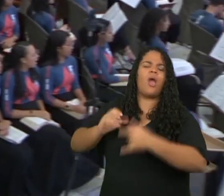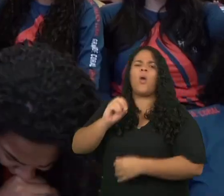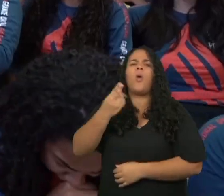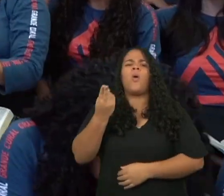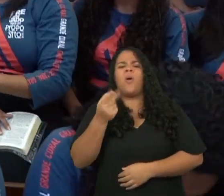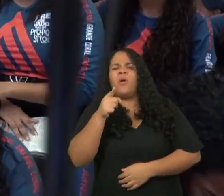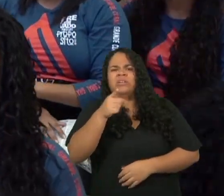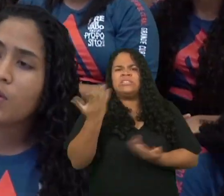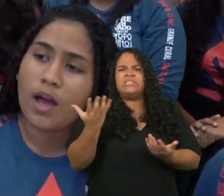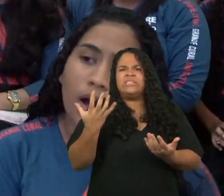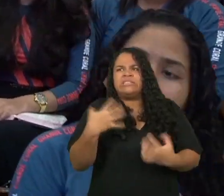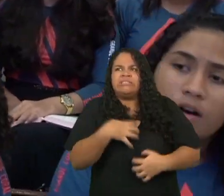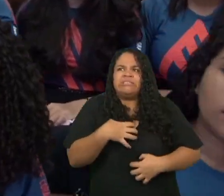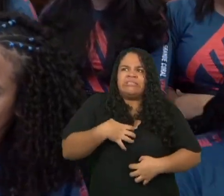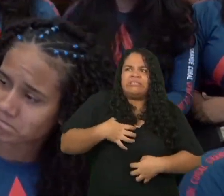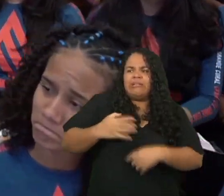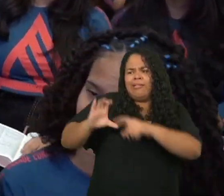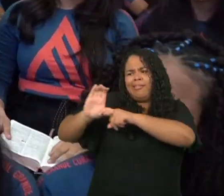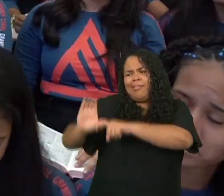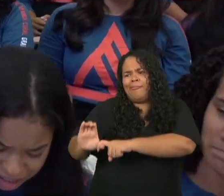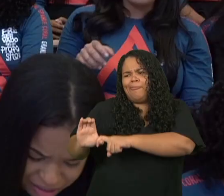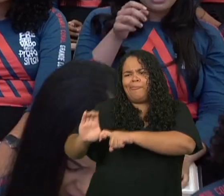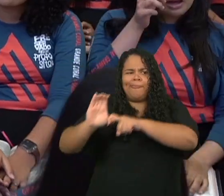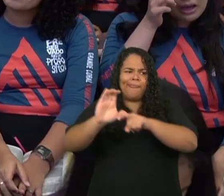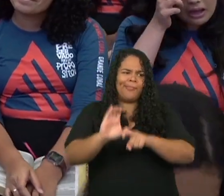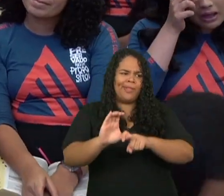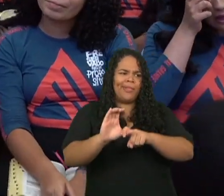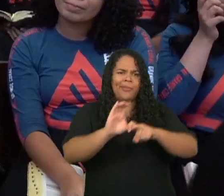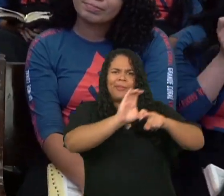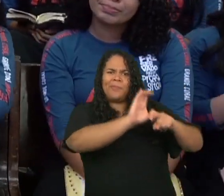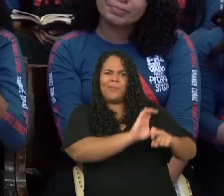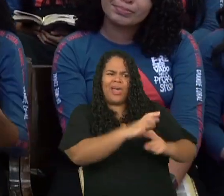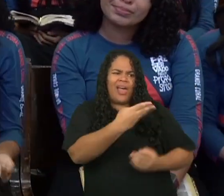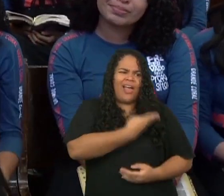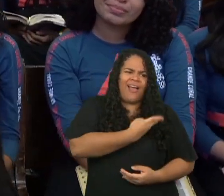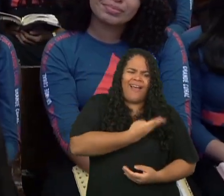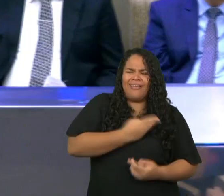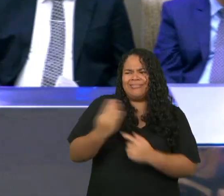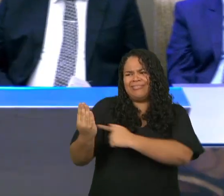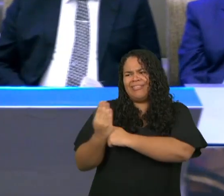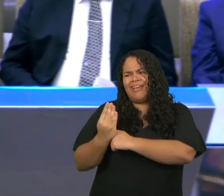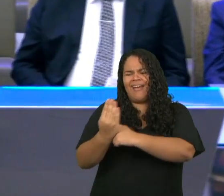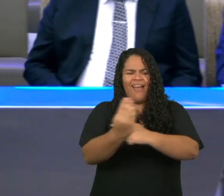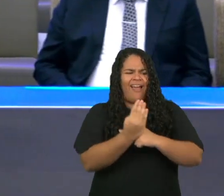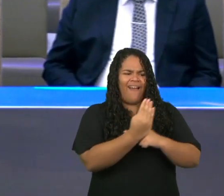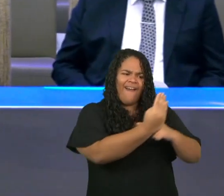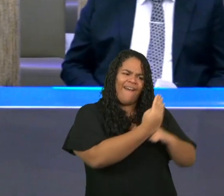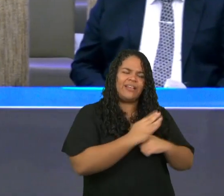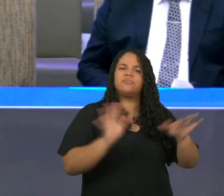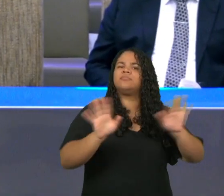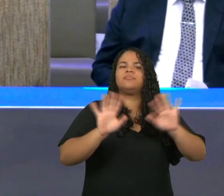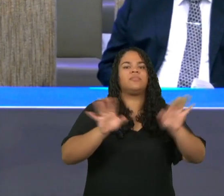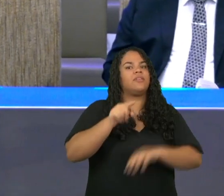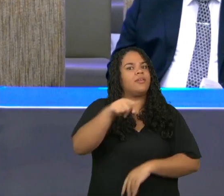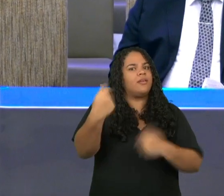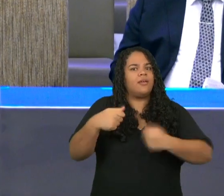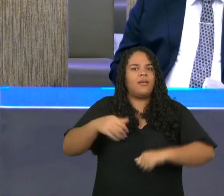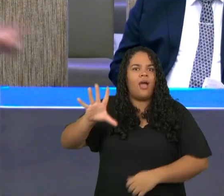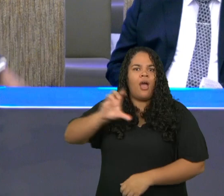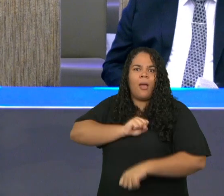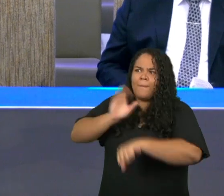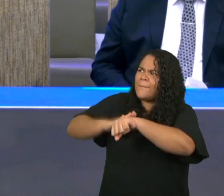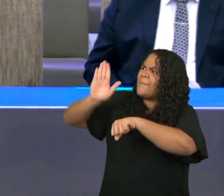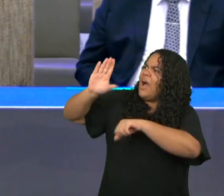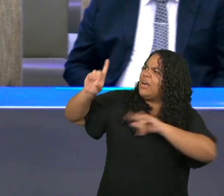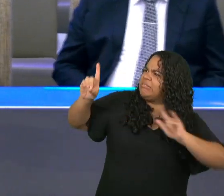adolescente pendurado dos outros? Ah, o propósito de Deus é para quem ama mais do que os outros. Se desvia